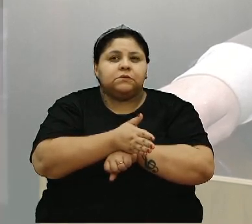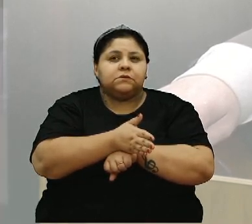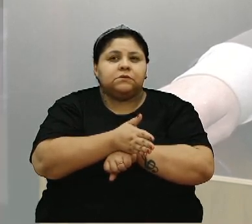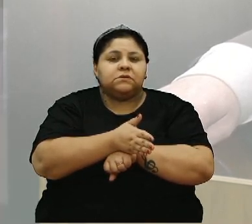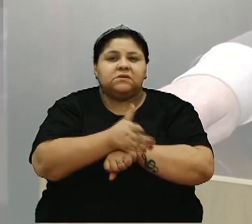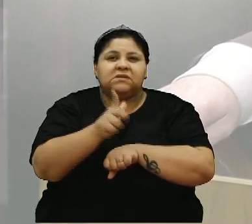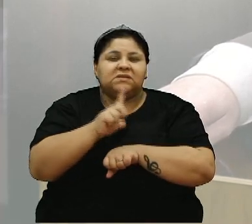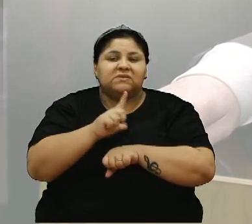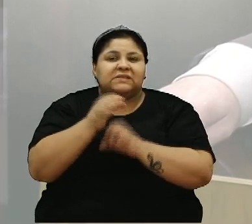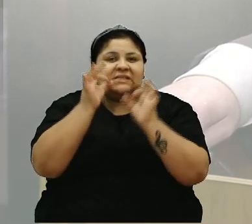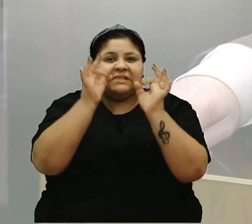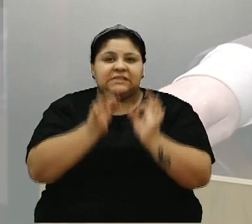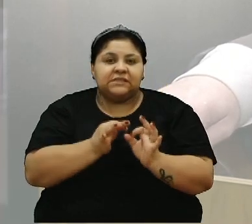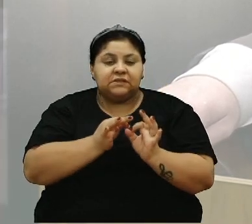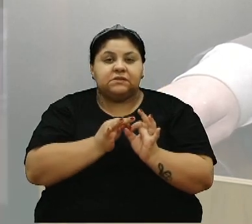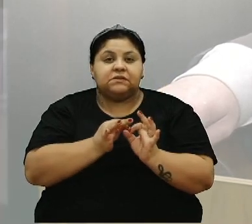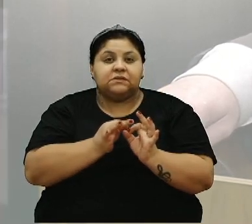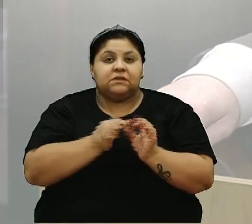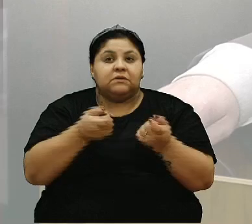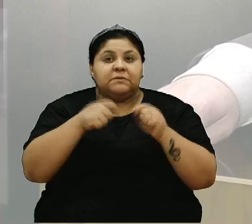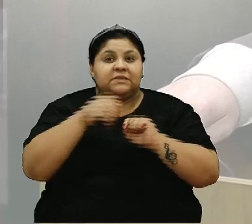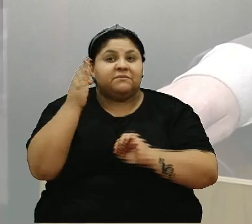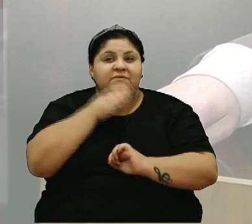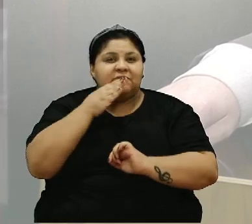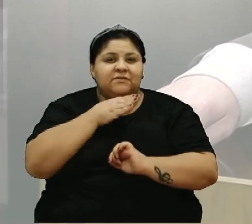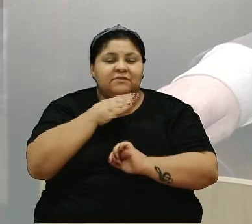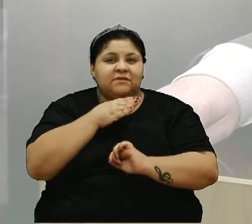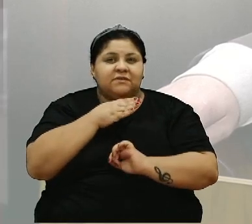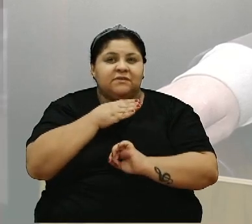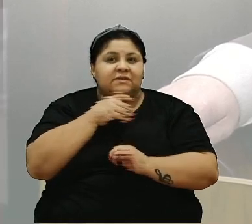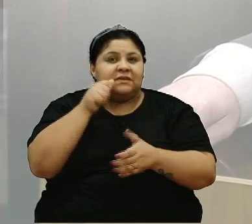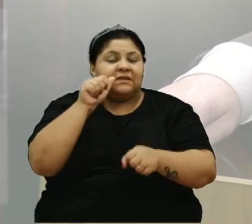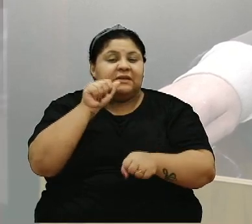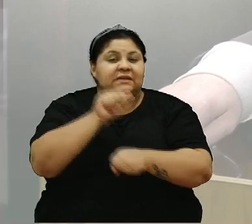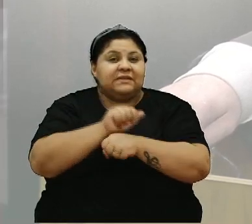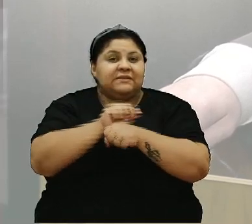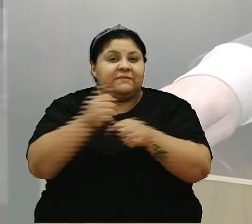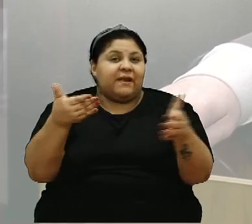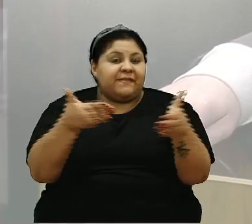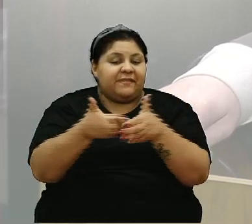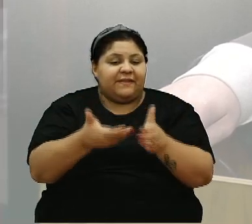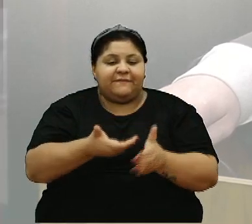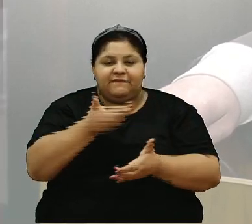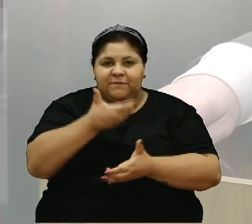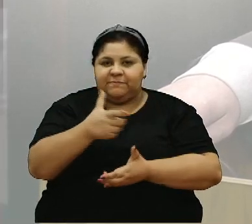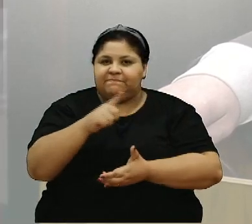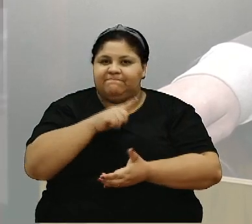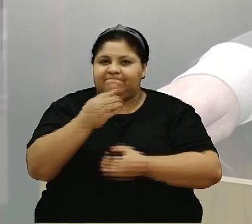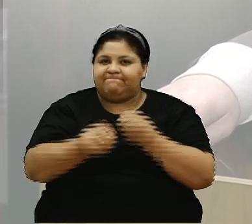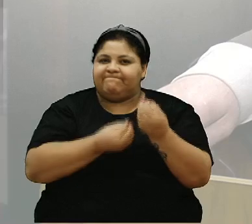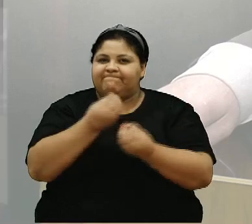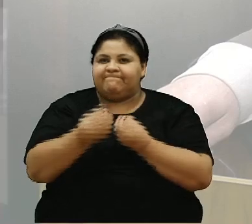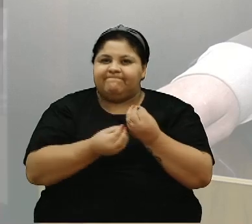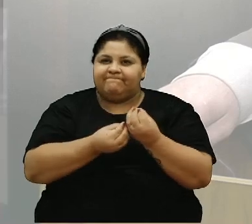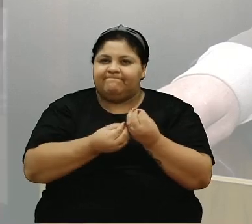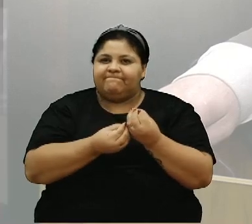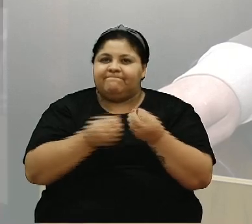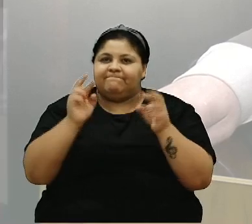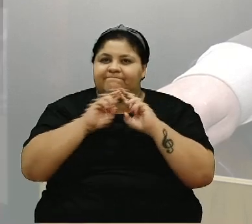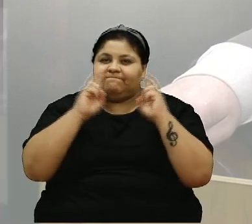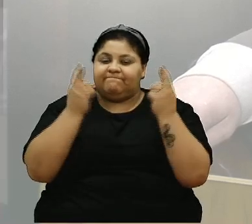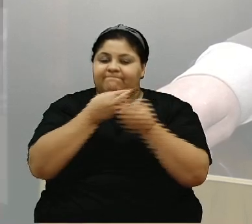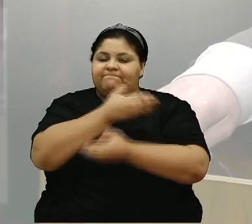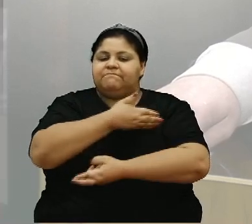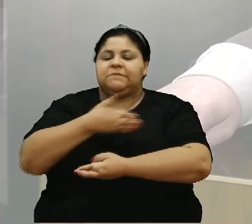está andando. Nós precisamos agilizar, não dá para esperar até o Natal. Não dá. Nós temos que agilizar, fazer uma audiência pública, uma